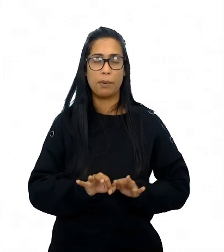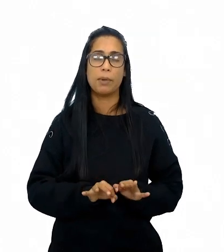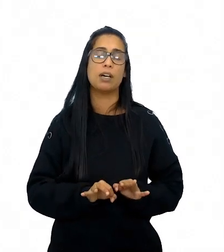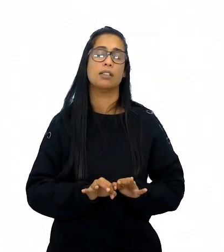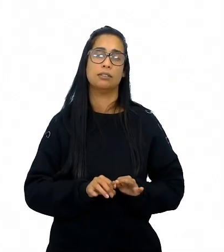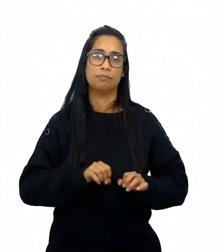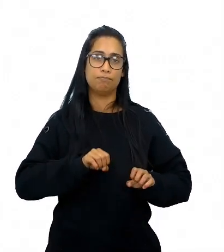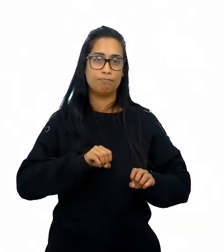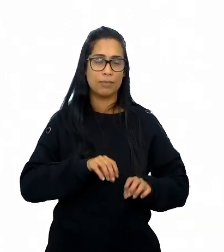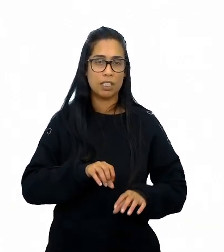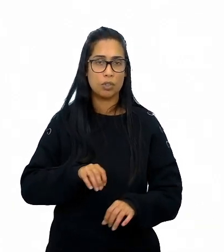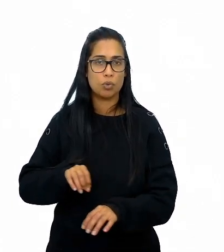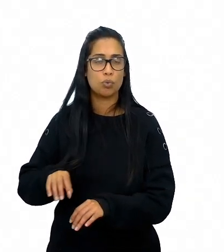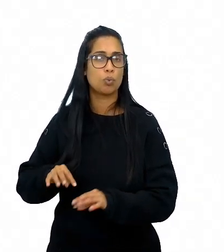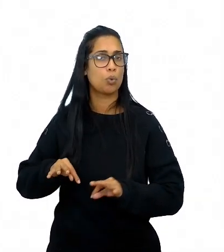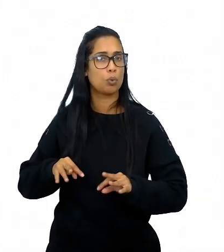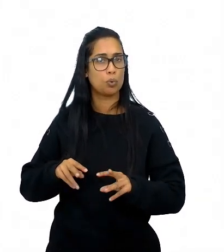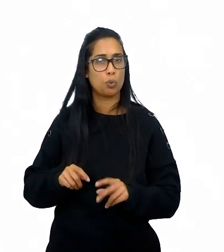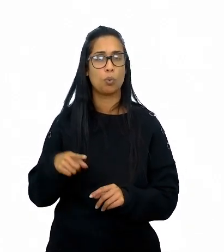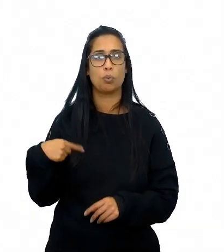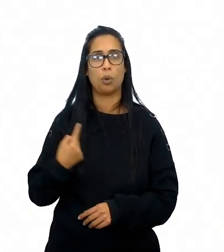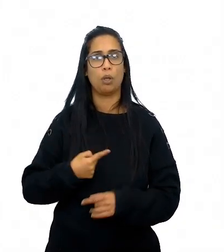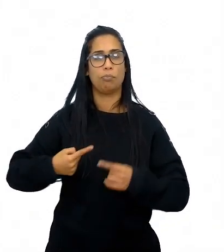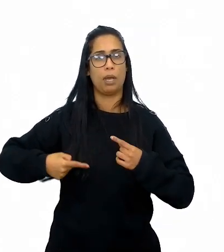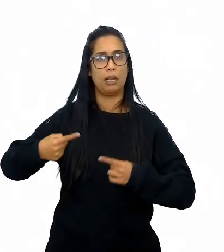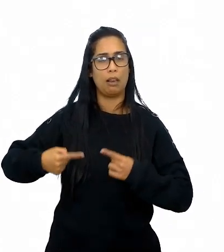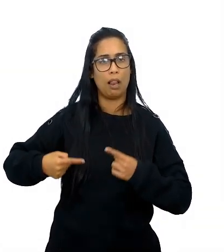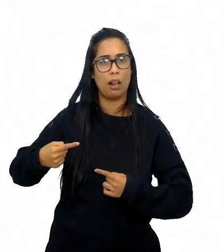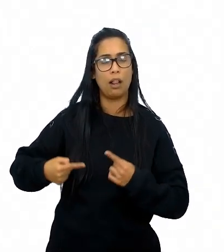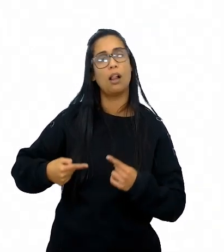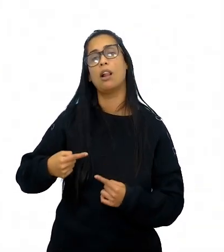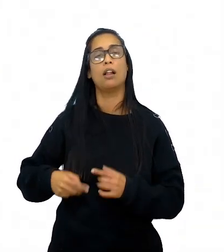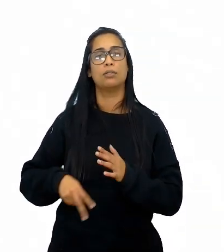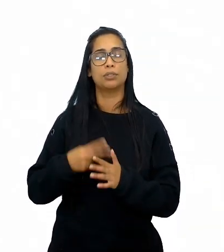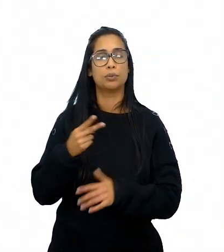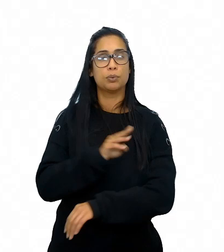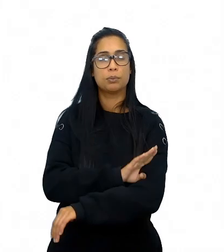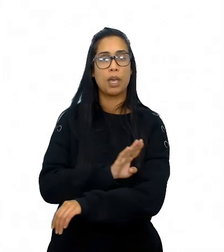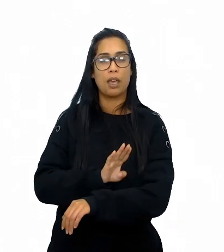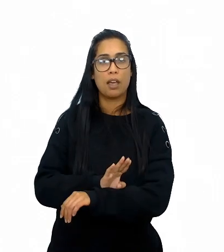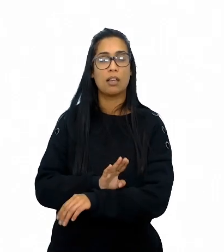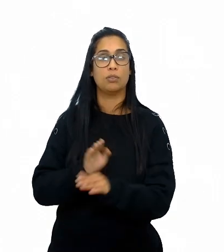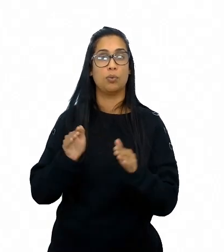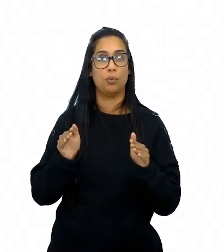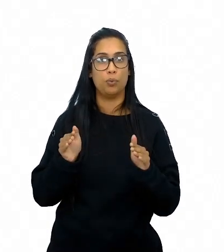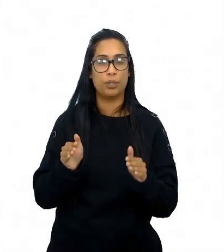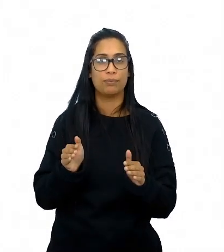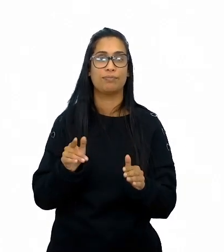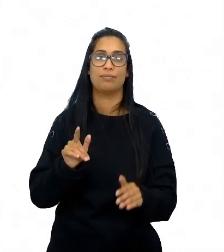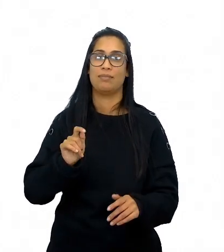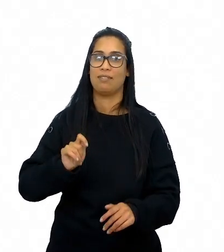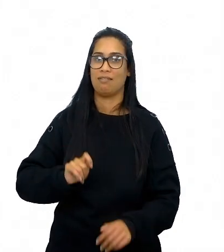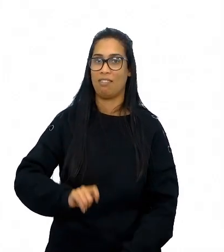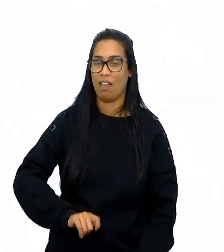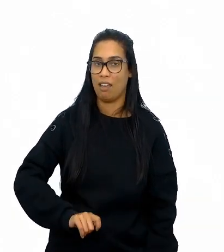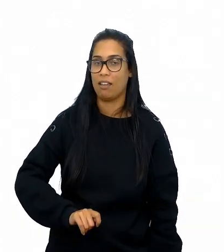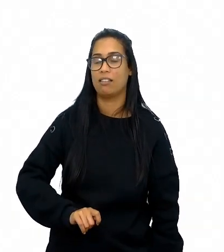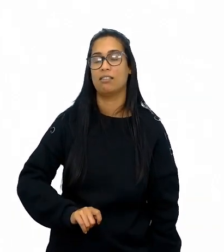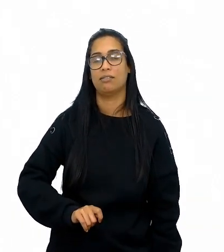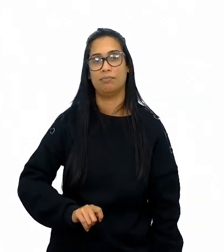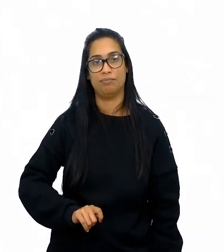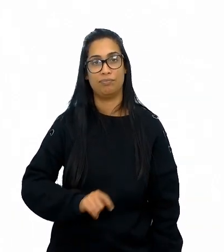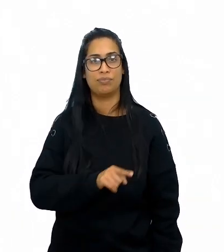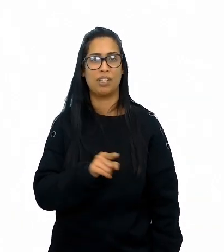ilustrou muito bem, né, tudo que a gente discutiu ao longo desse segundo bimestre, no eixo central, né, o nosso ensino